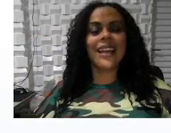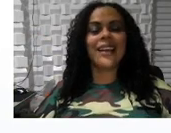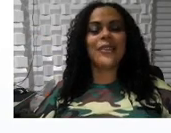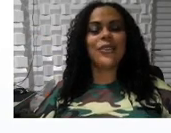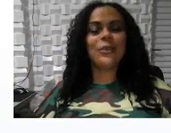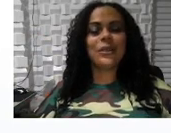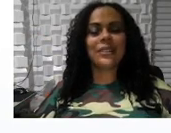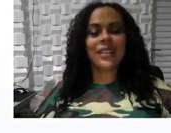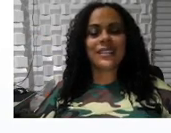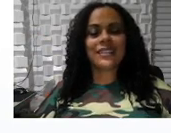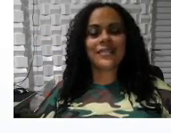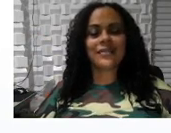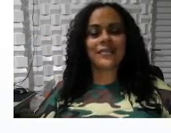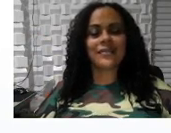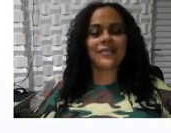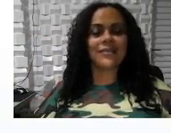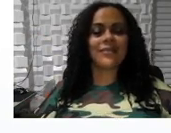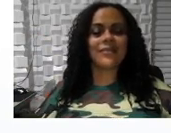Número 3.